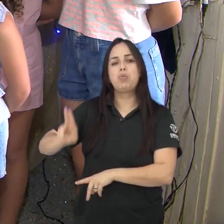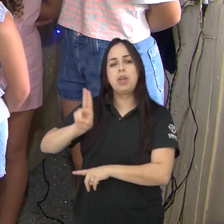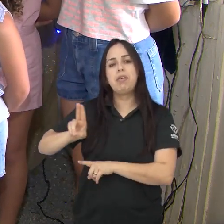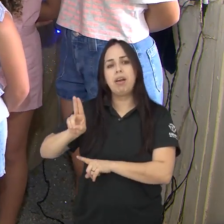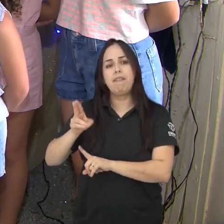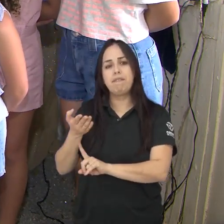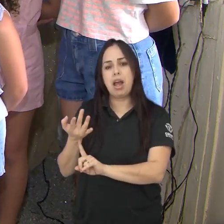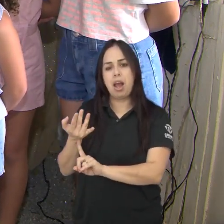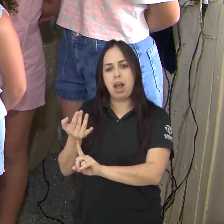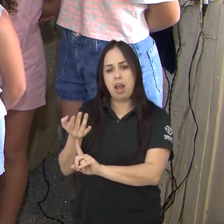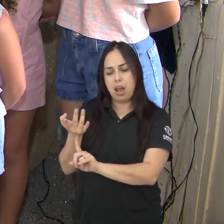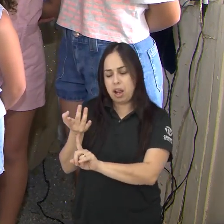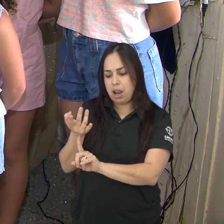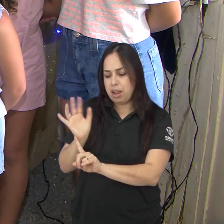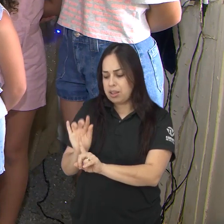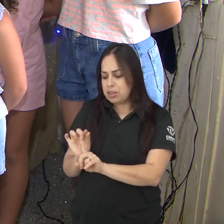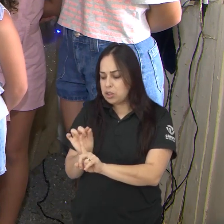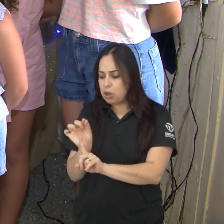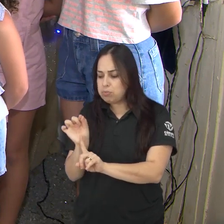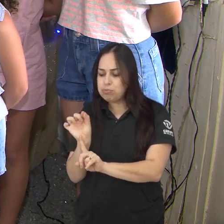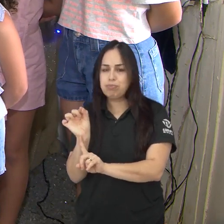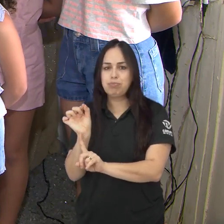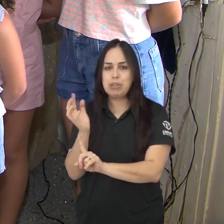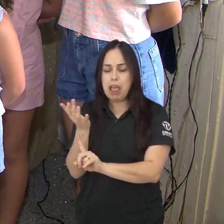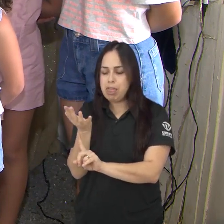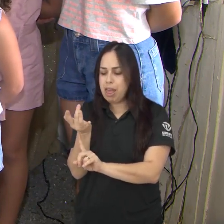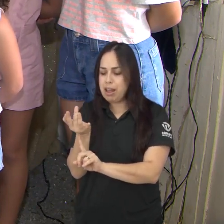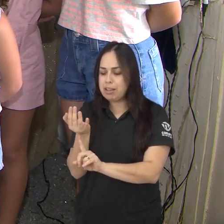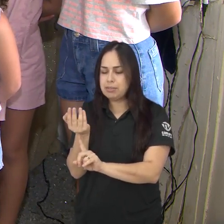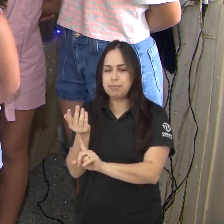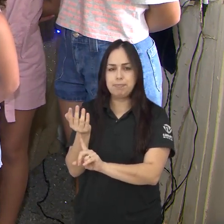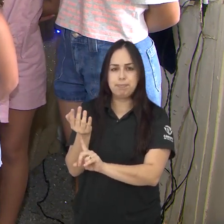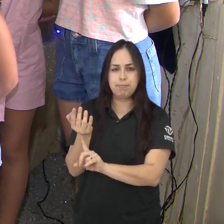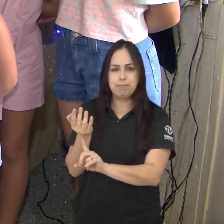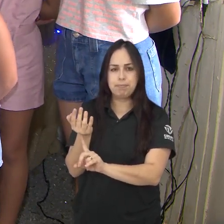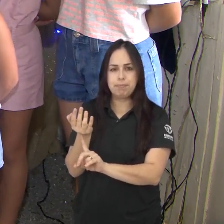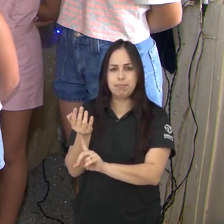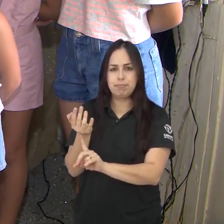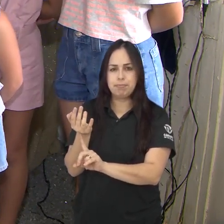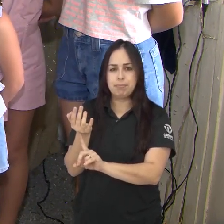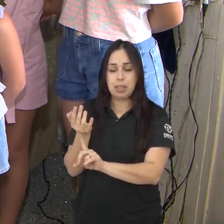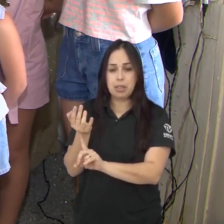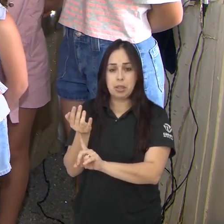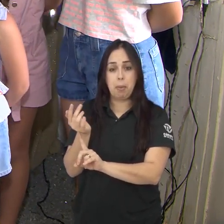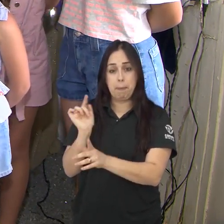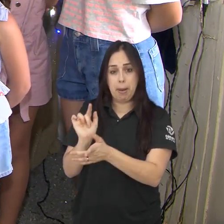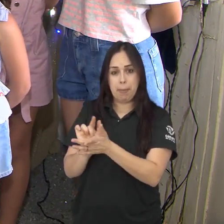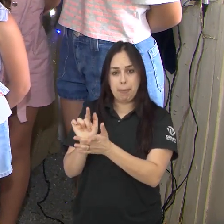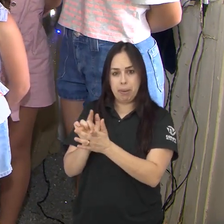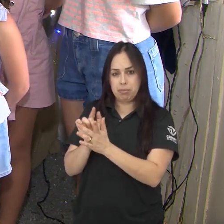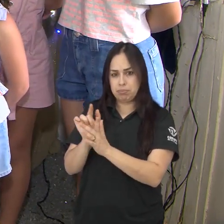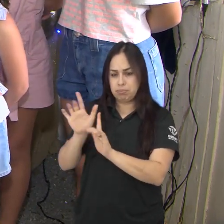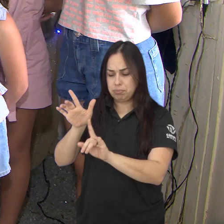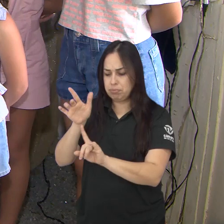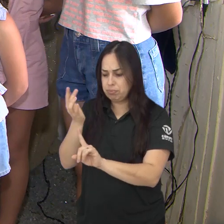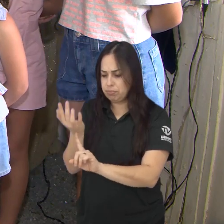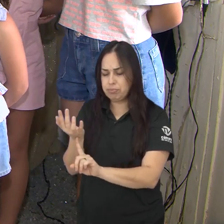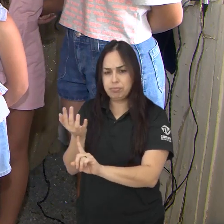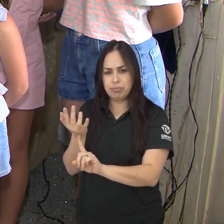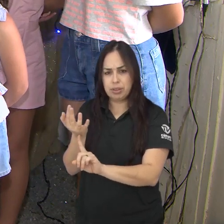que ficava só o paviozinho e um pedaço de cartolina em